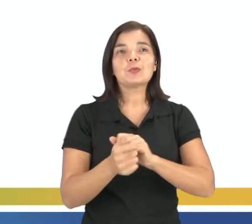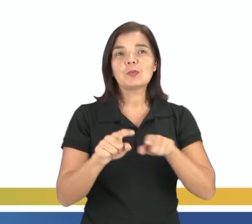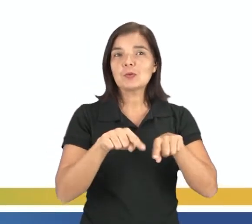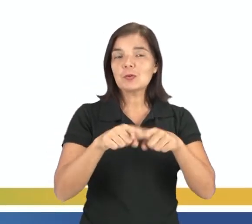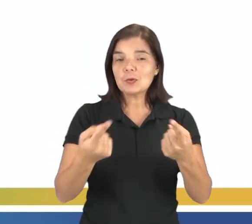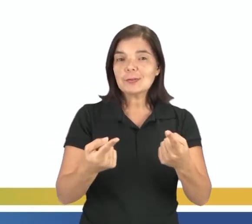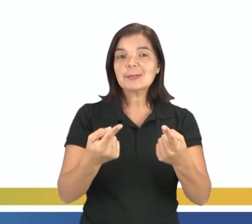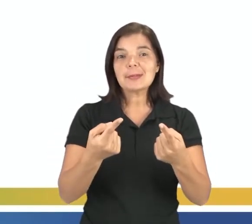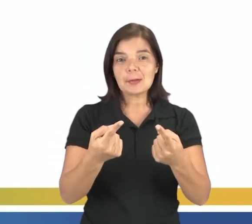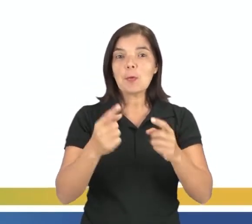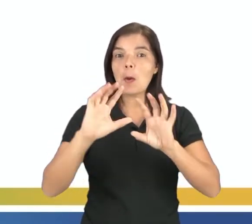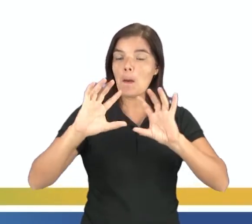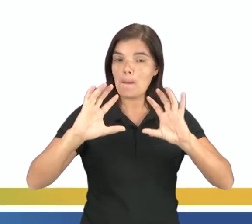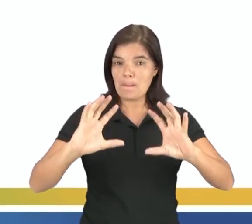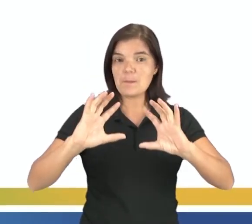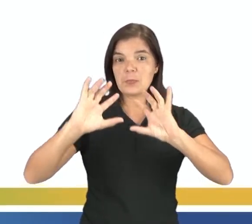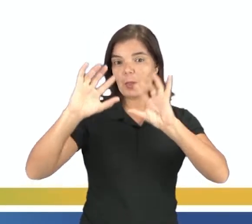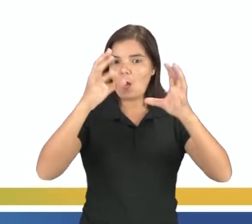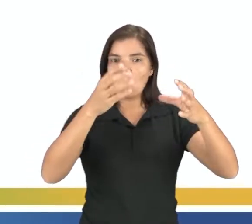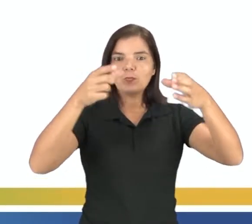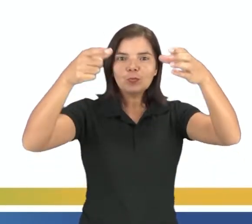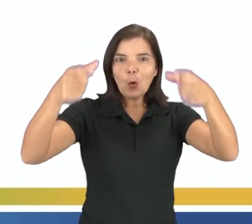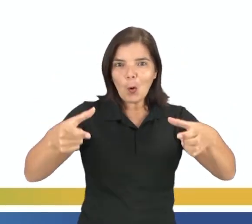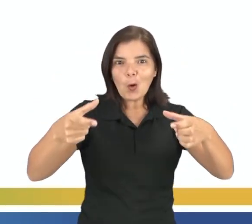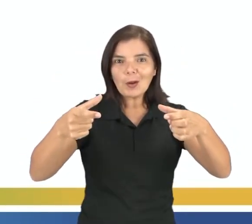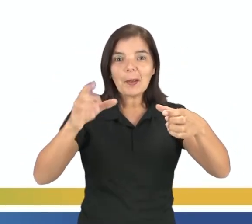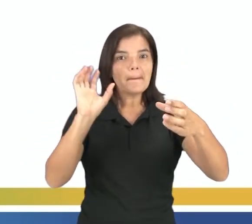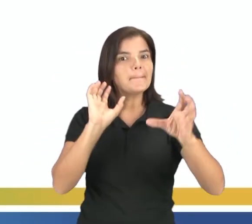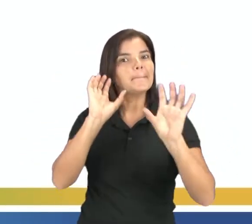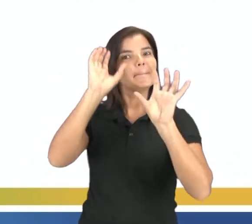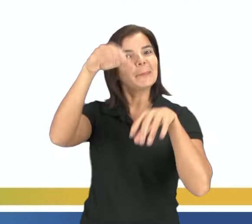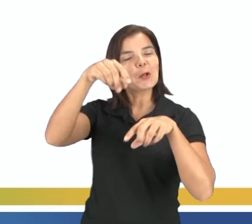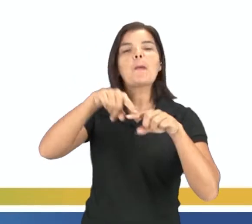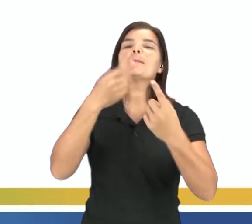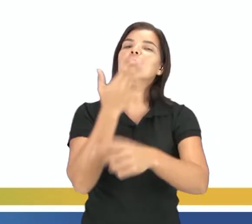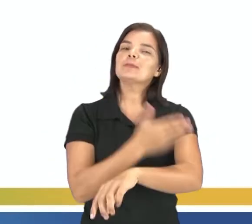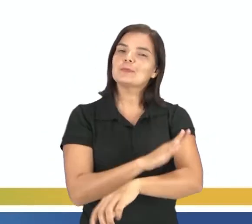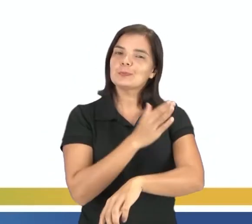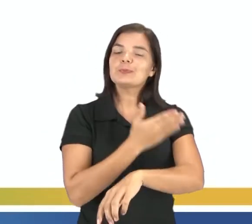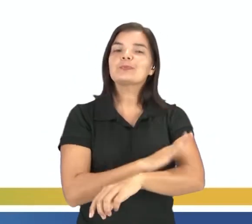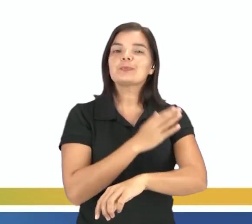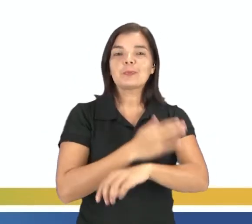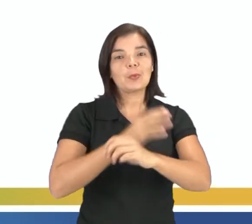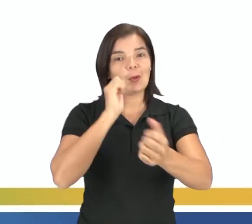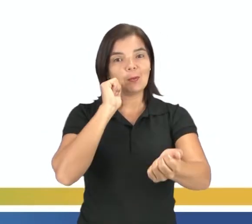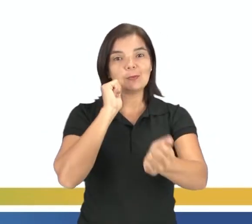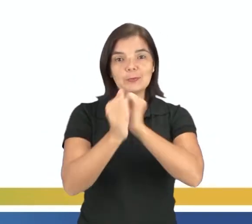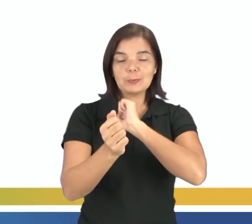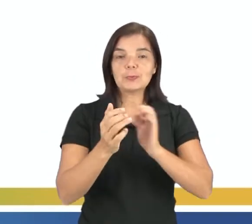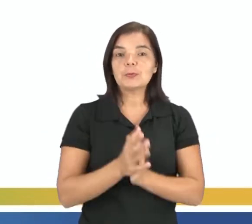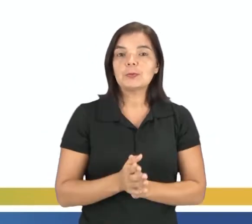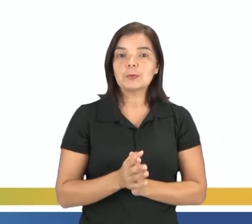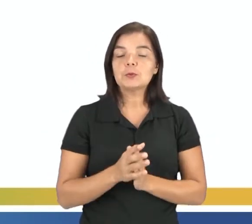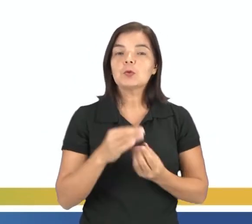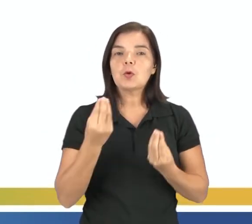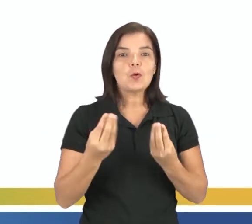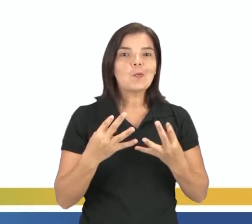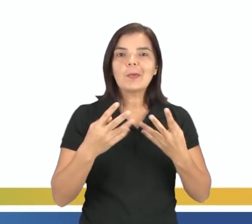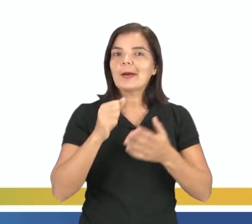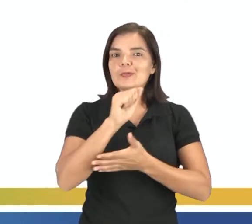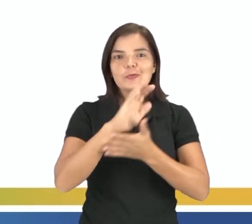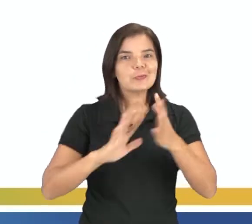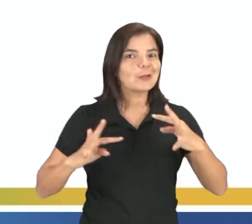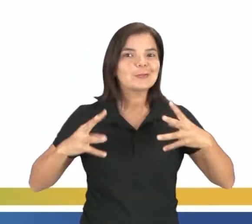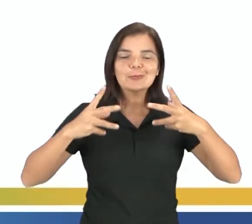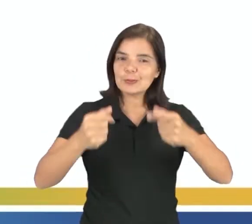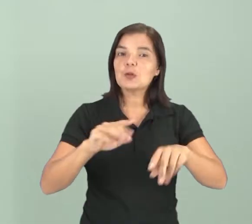Onde você colocasse uma cesta, e você poderia praticar o esporte. O exercício completo,